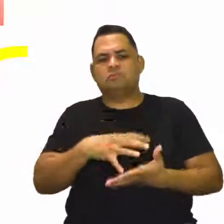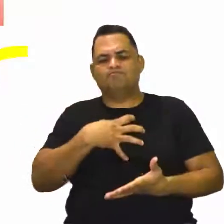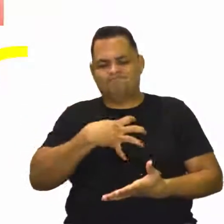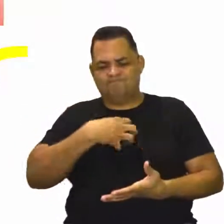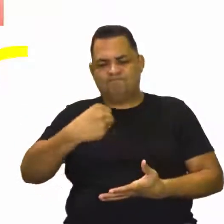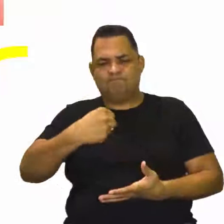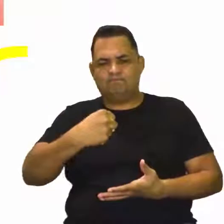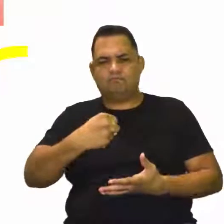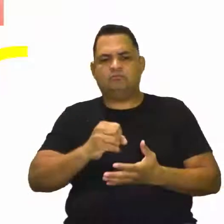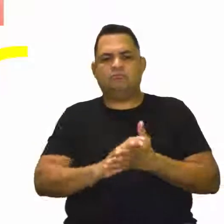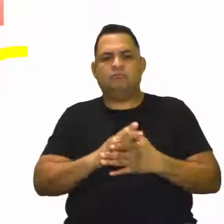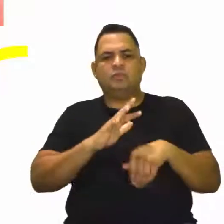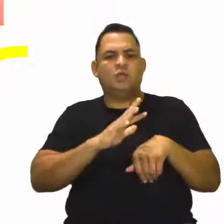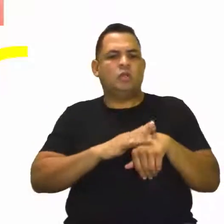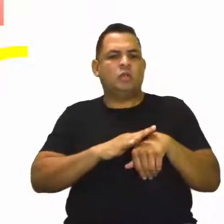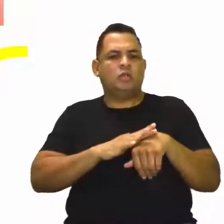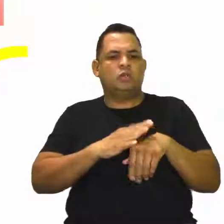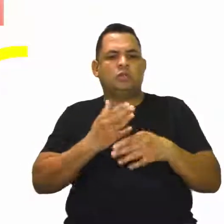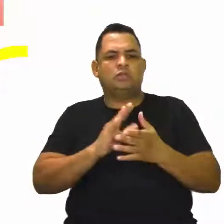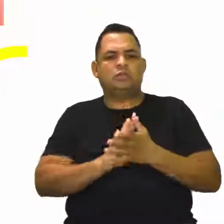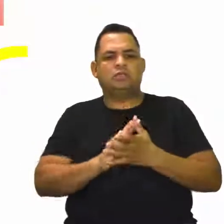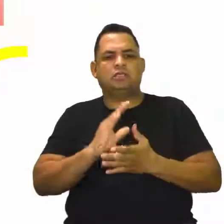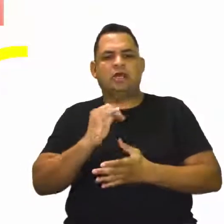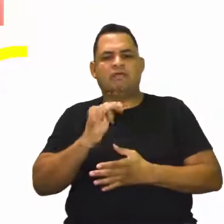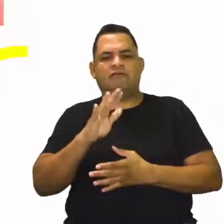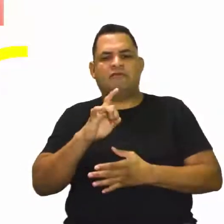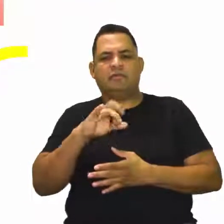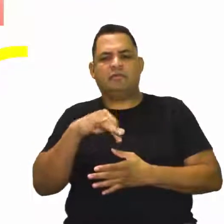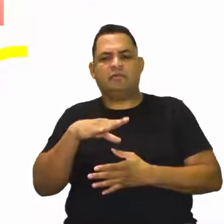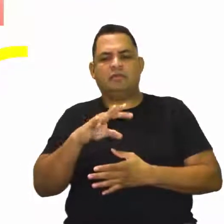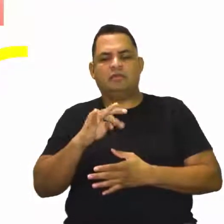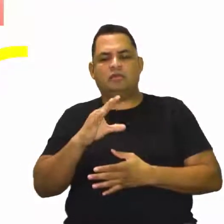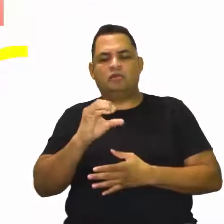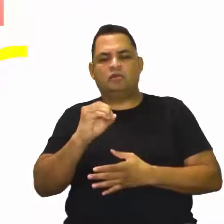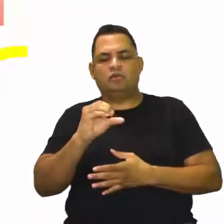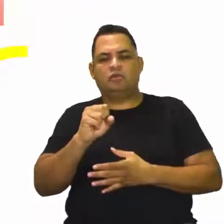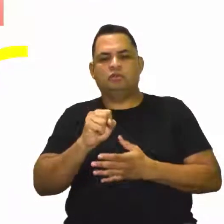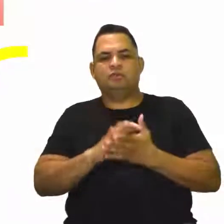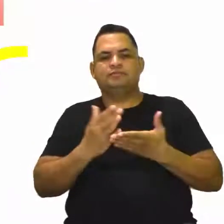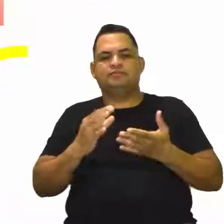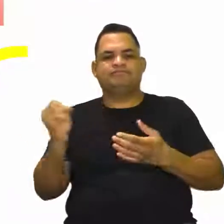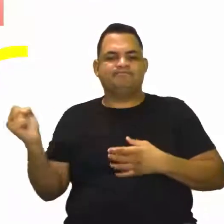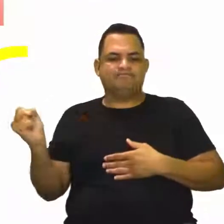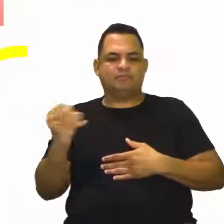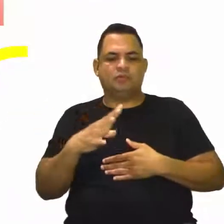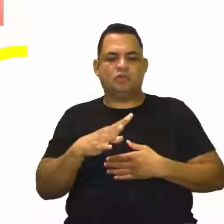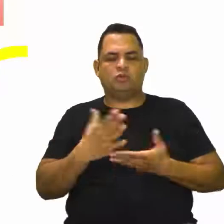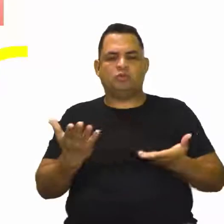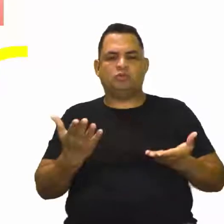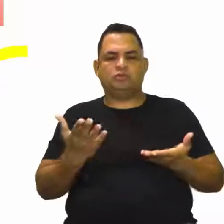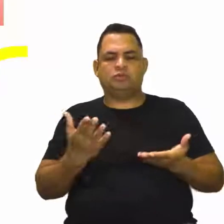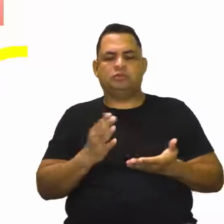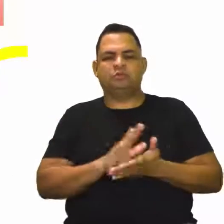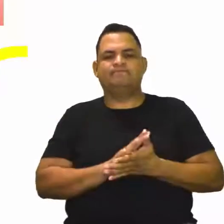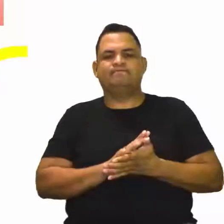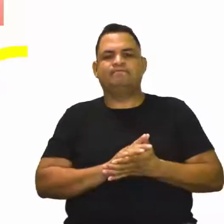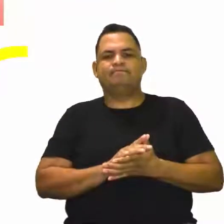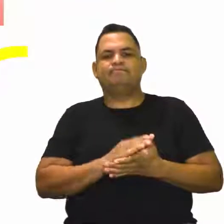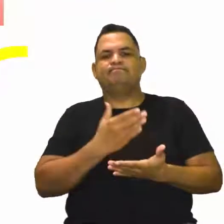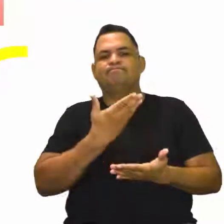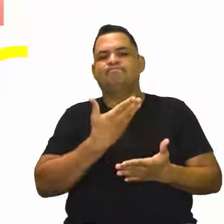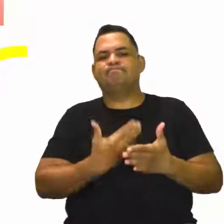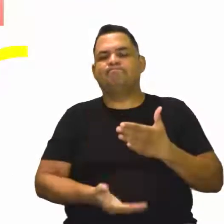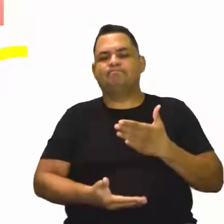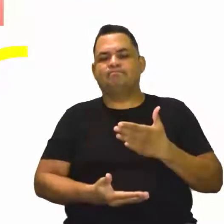suicídios, doenças diarreicas e afogamentos. Percebam que os jovens, tão novos, né, acabam perdendo